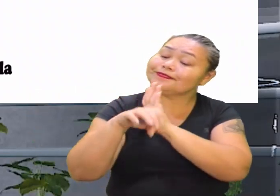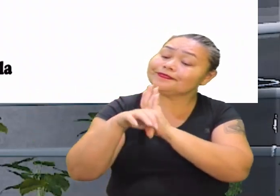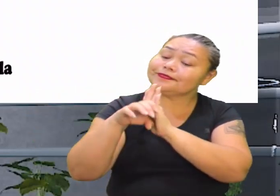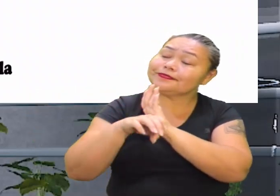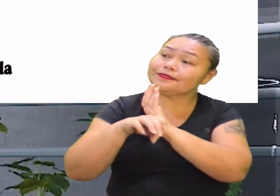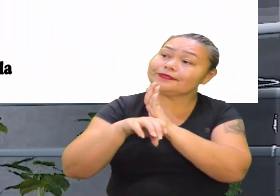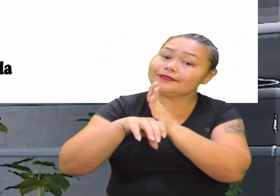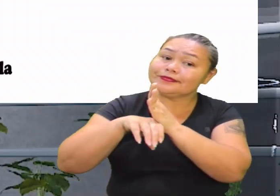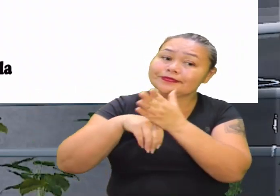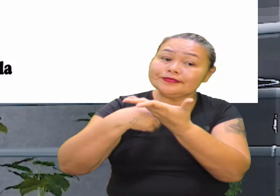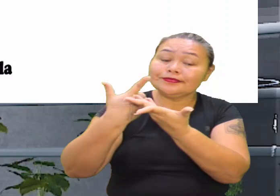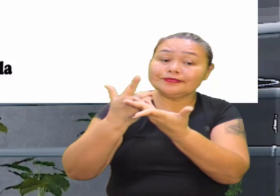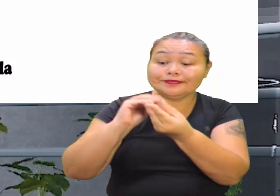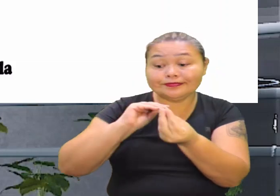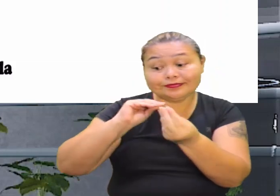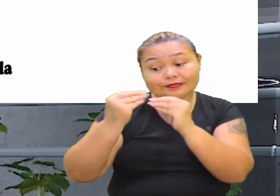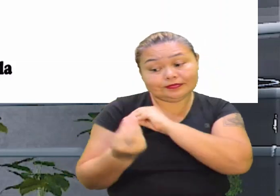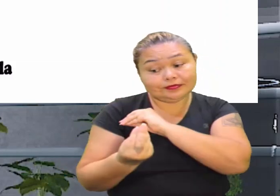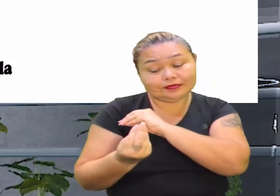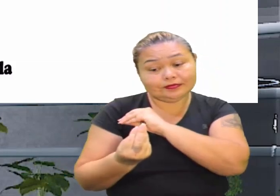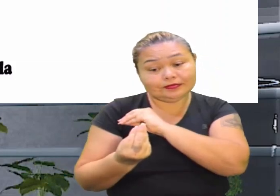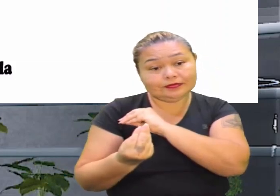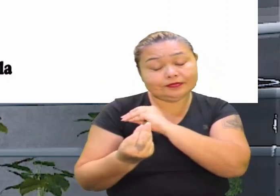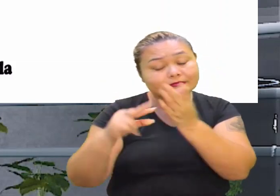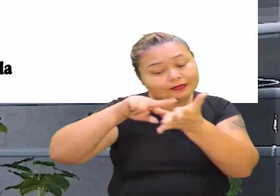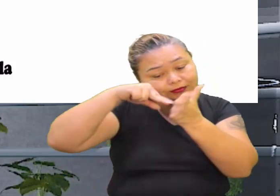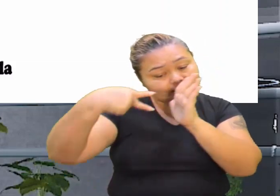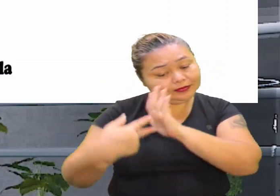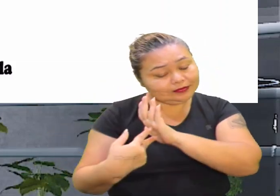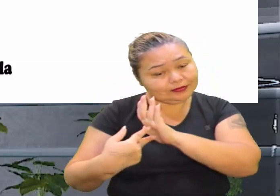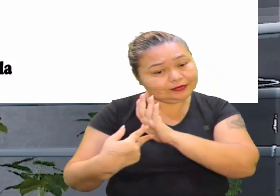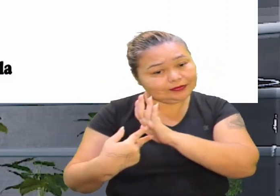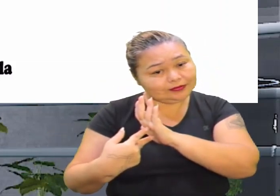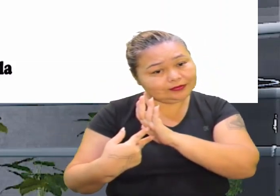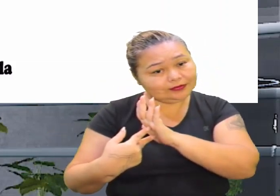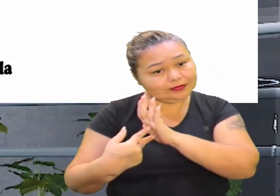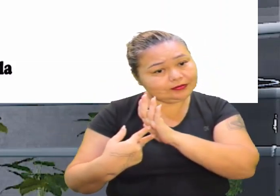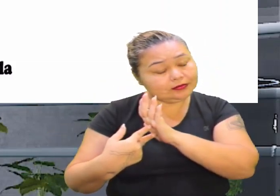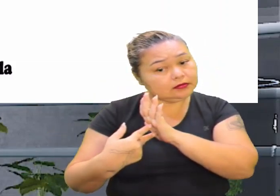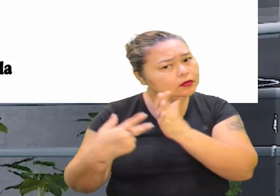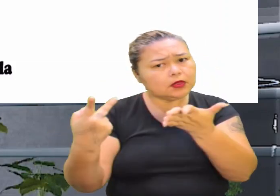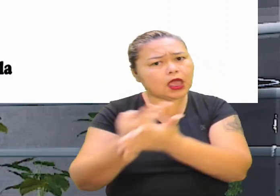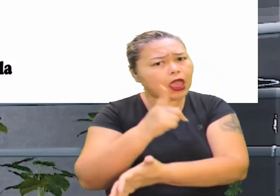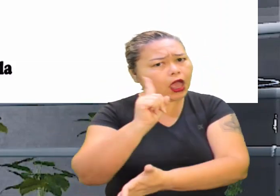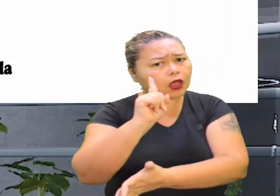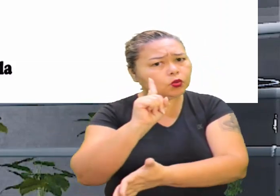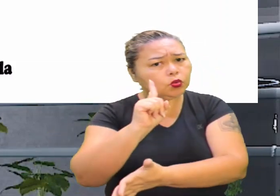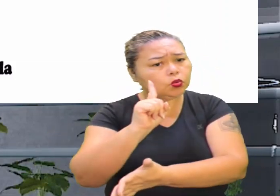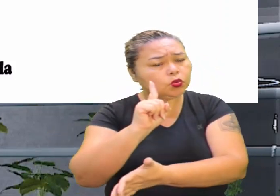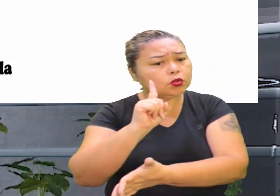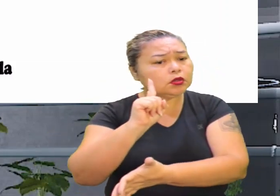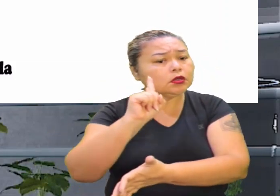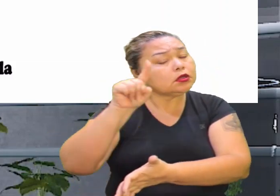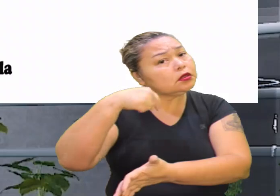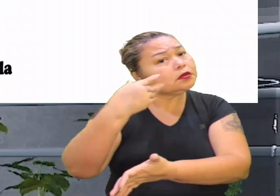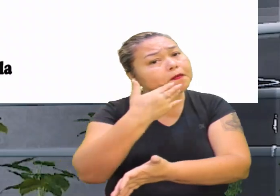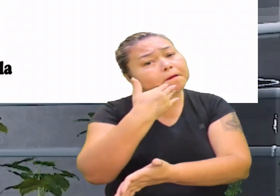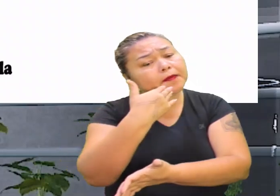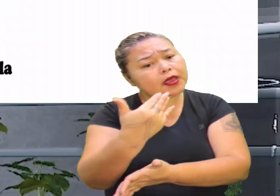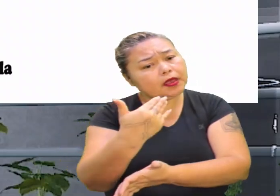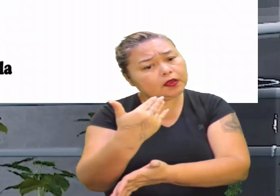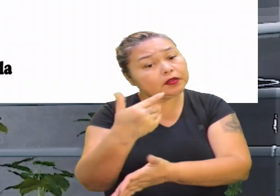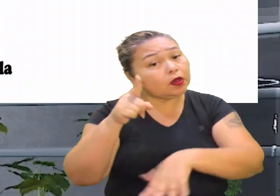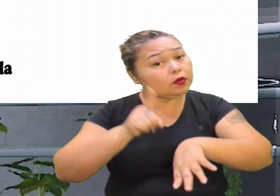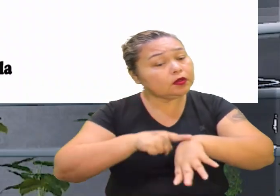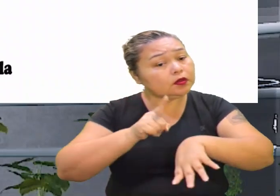eles descrevem o conceito, o significado. Então, não está errado. Só que a gente pede, a gente vai dar um